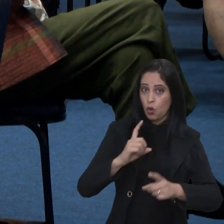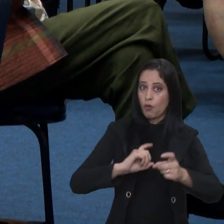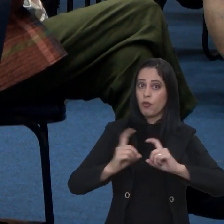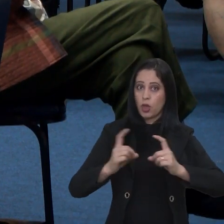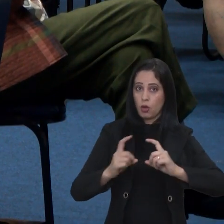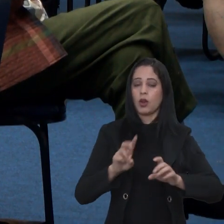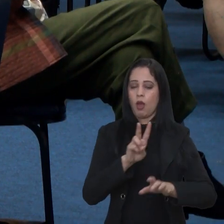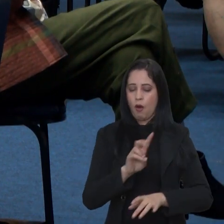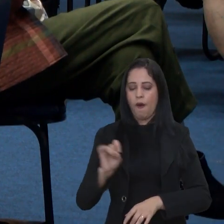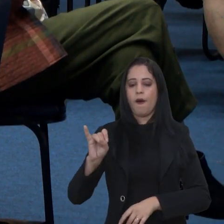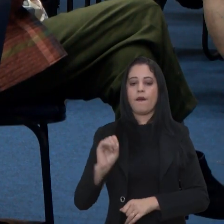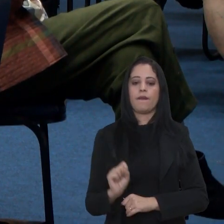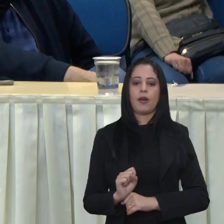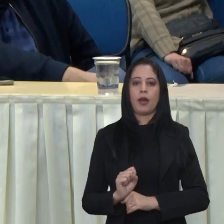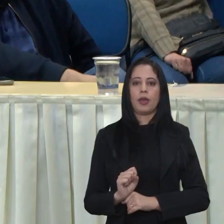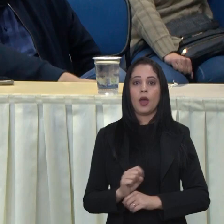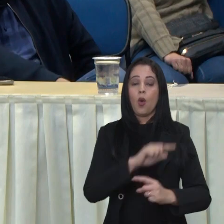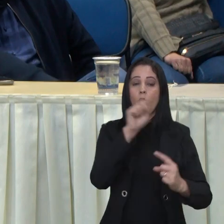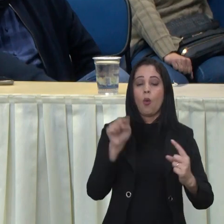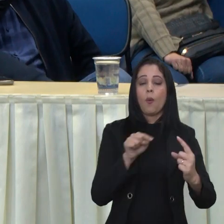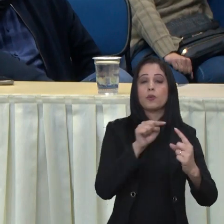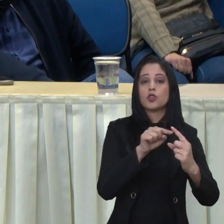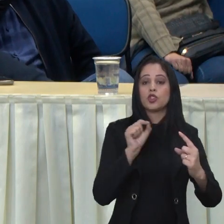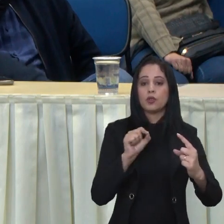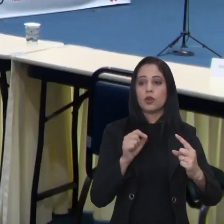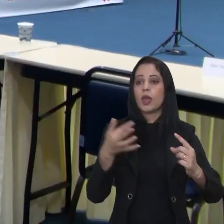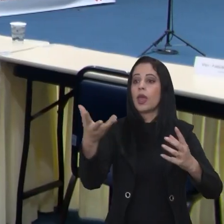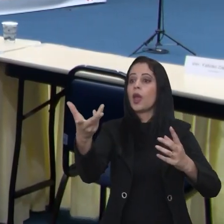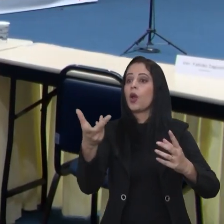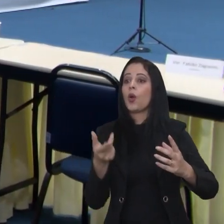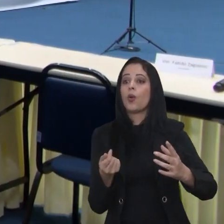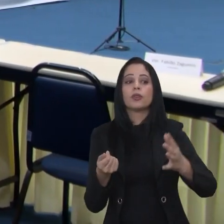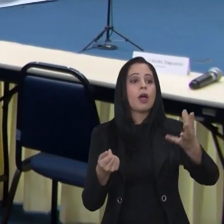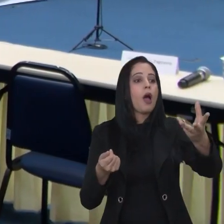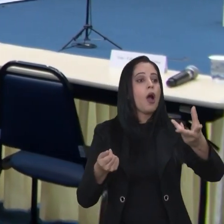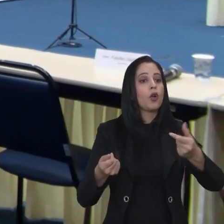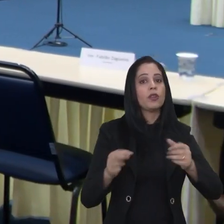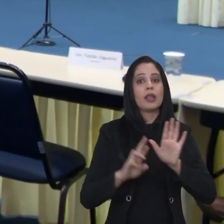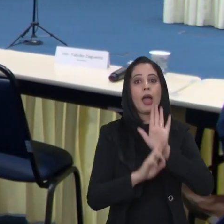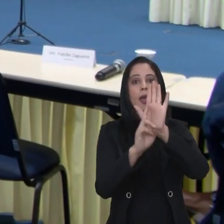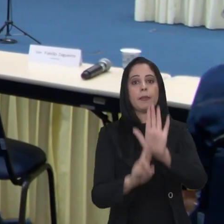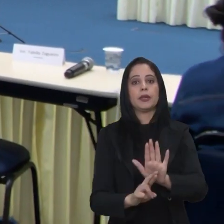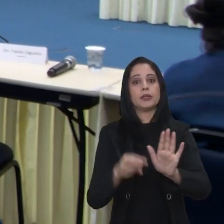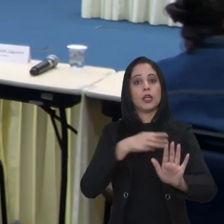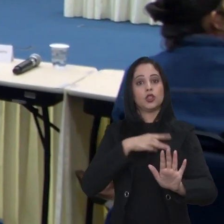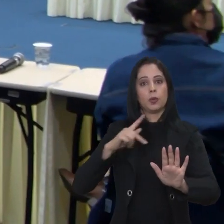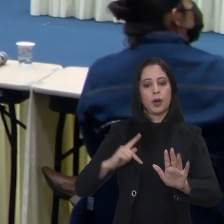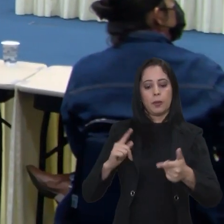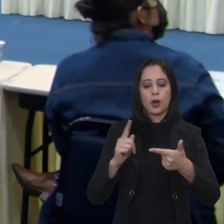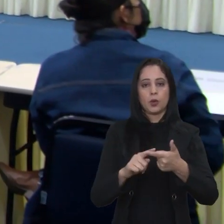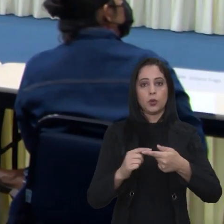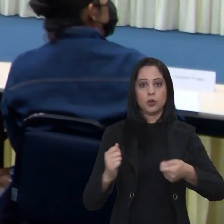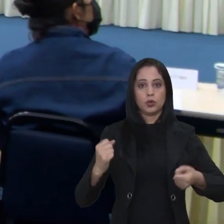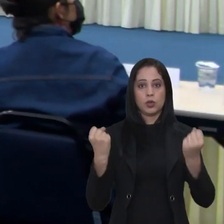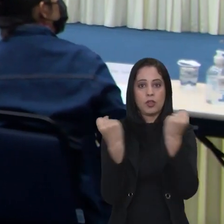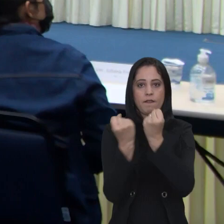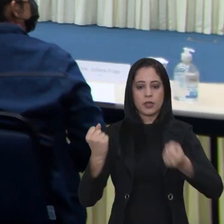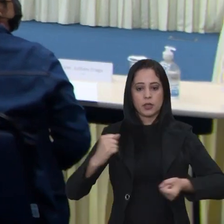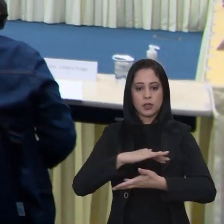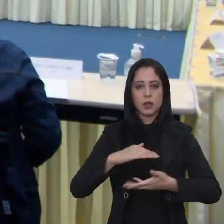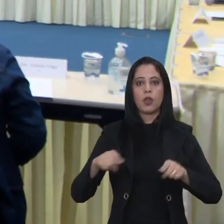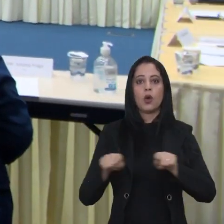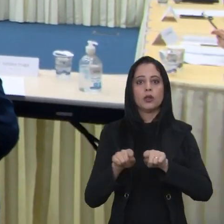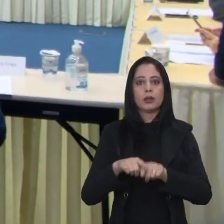devem acontecer nos próximos dias e a intenção da comissão é convidar representantes do Ministério Público, Defesa Civil